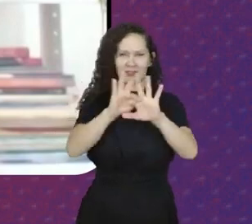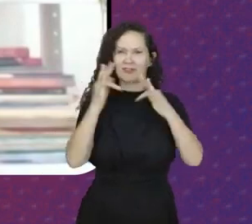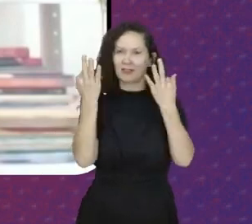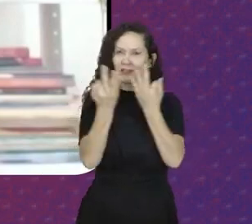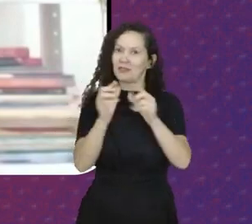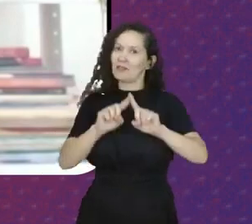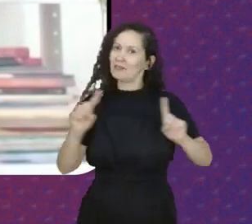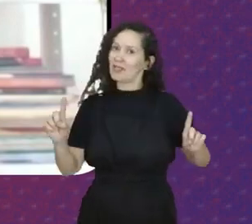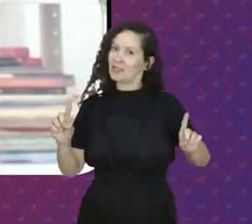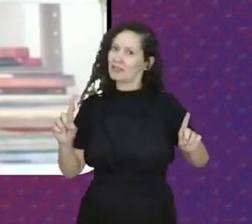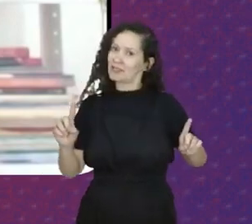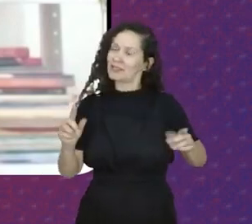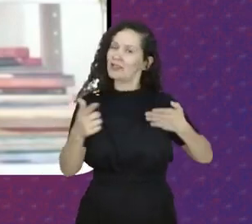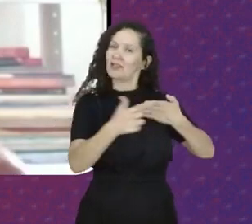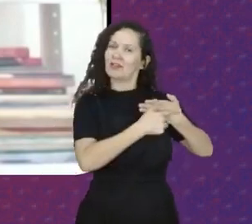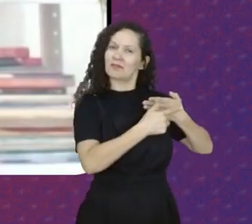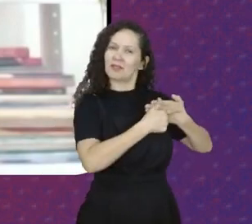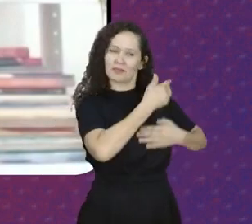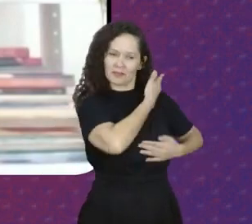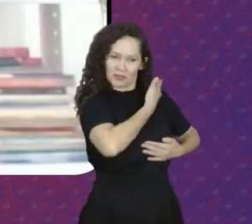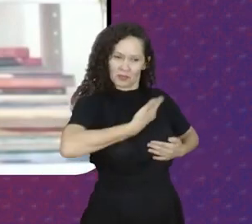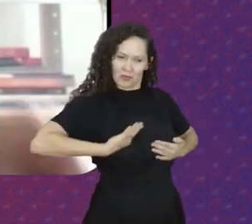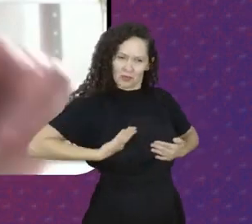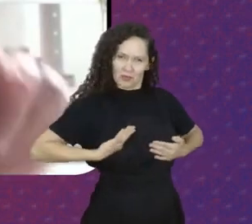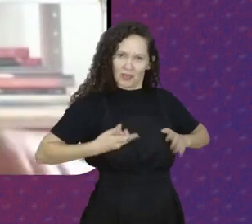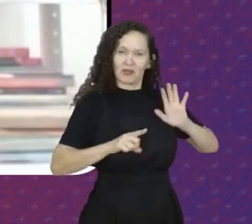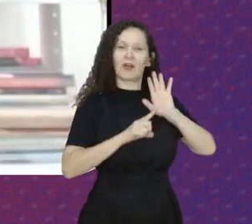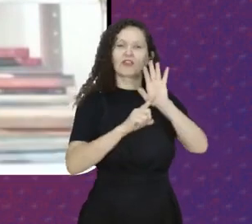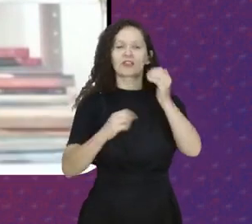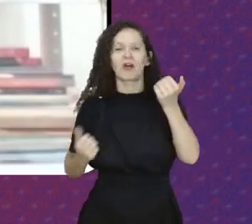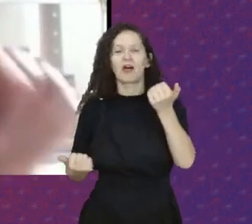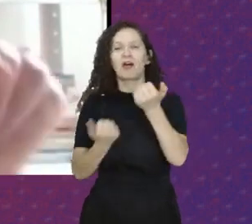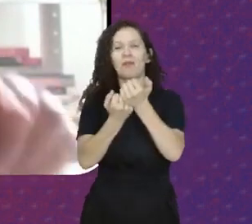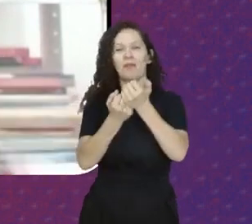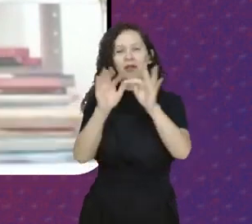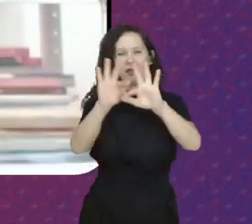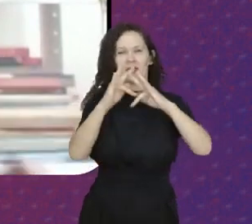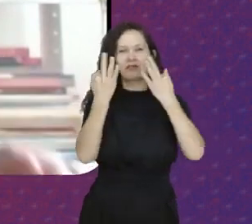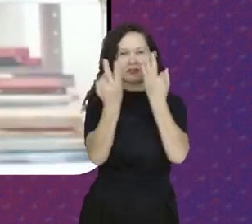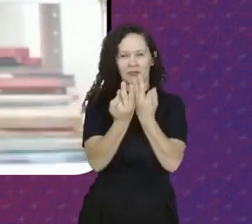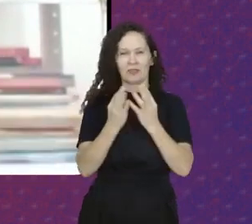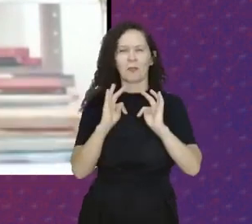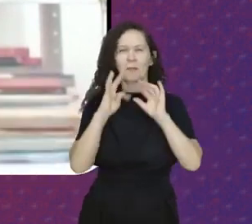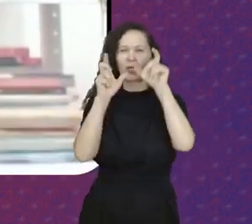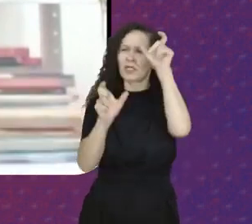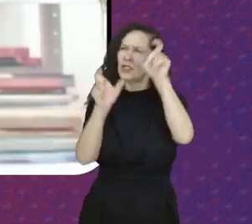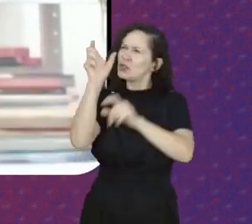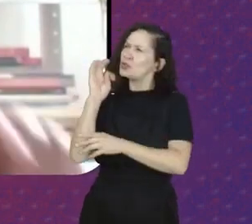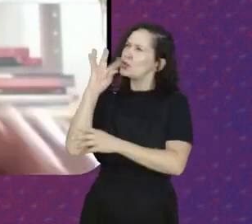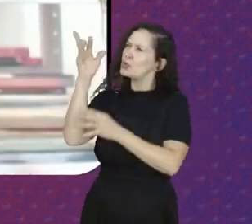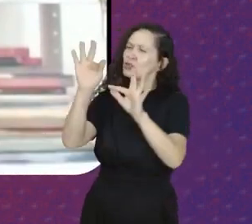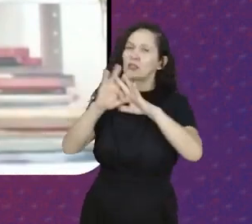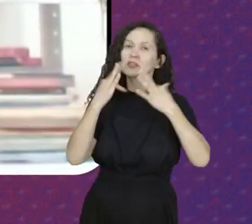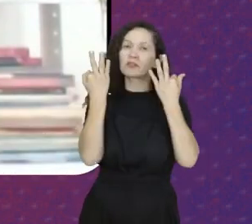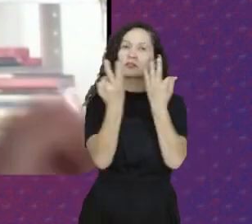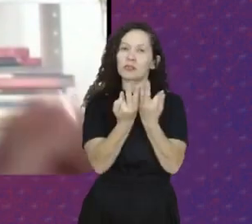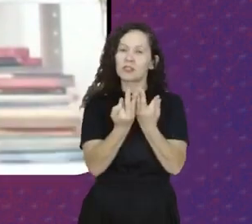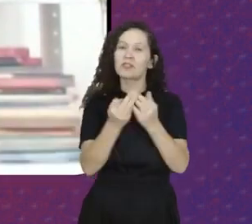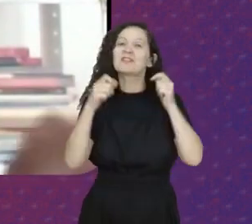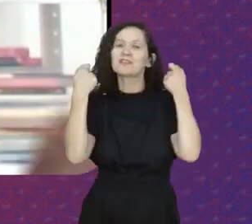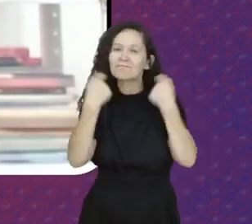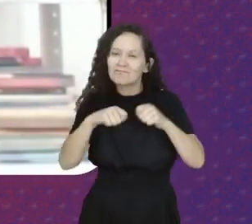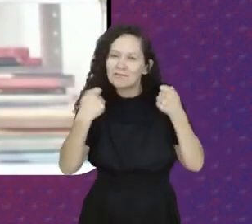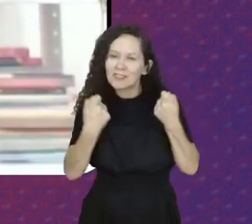mas é uma obrigação do Estado, é dever do Estado oferecer para todas aquelas famílias que demandam